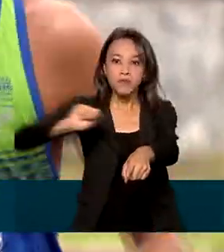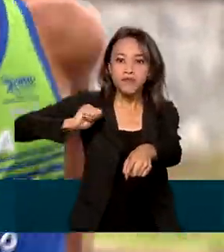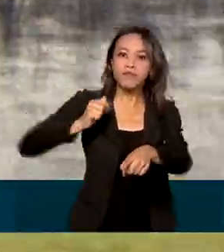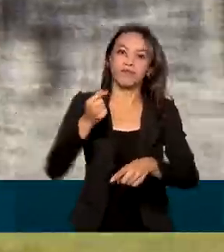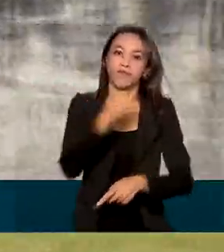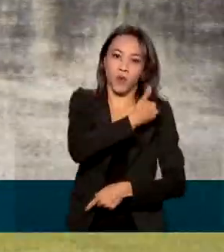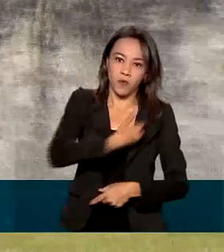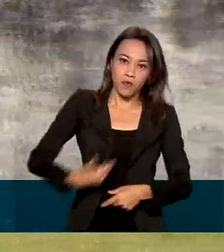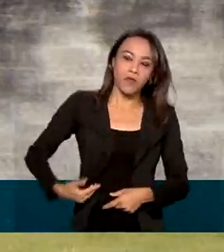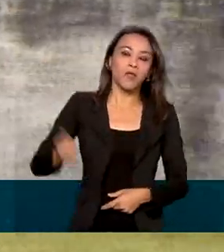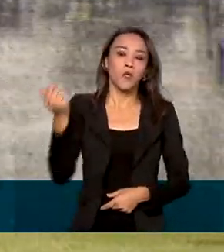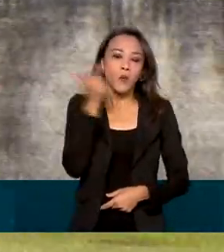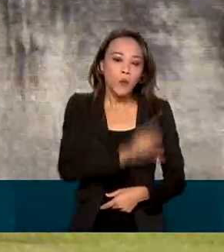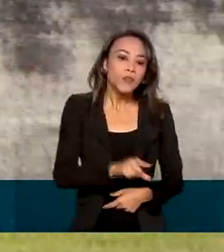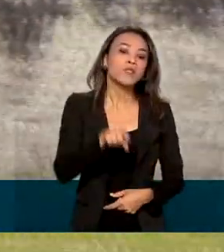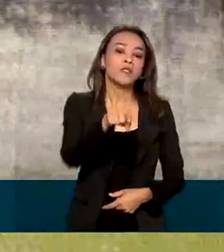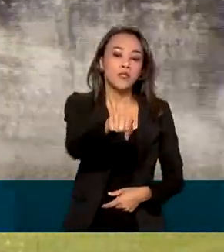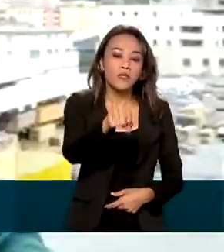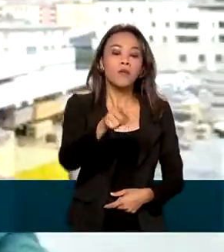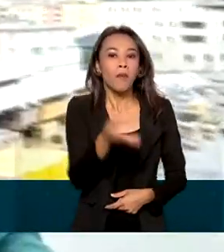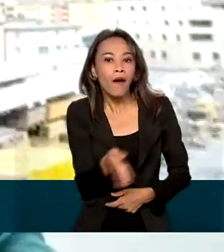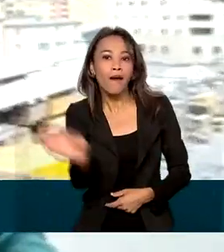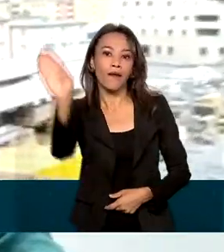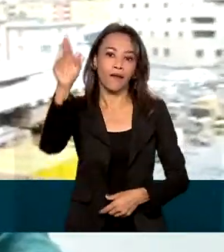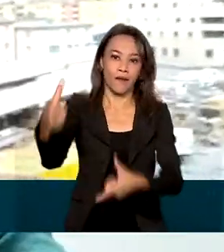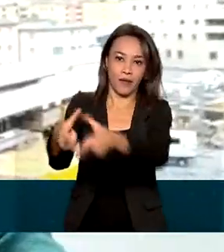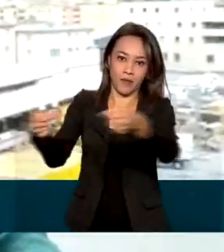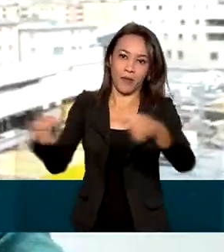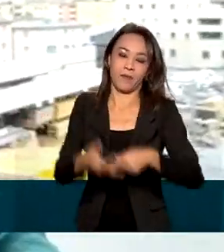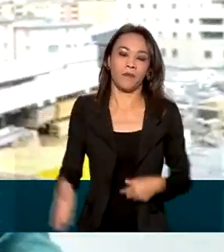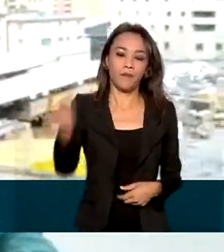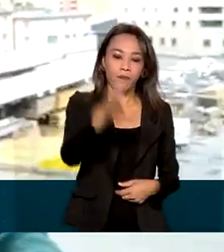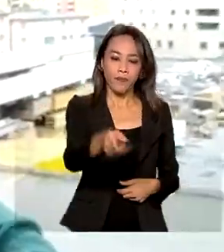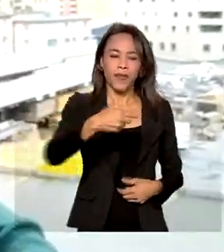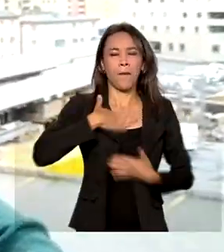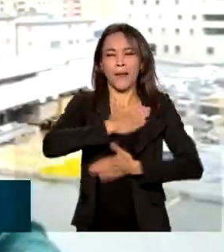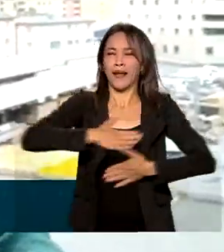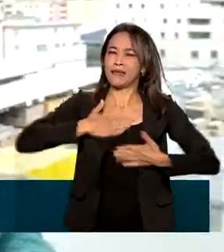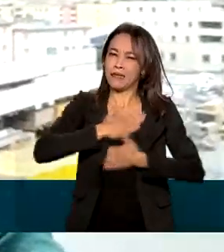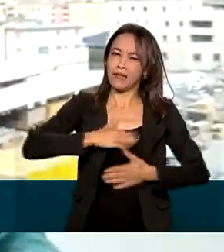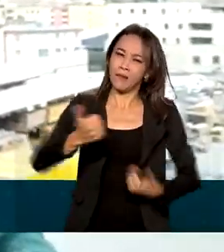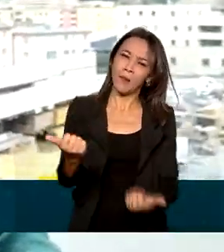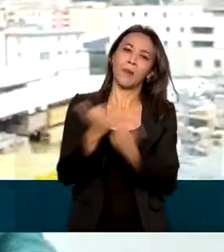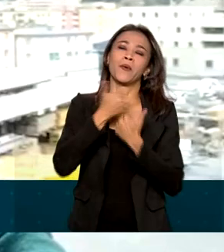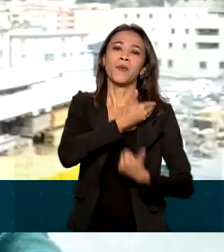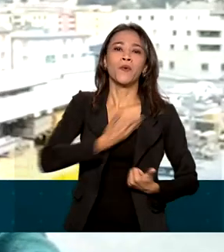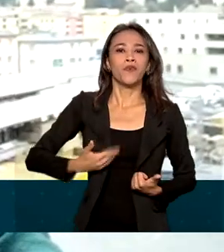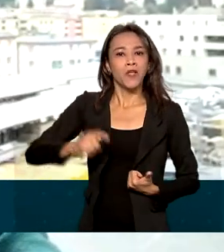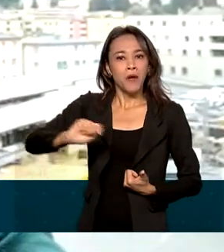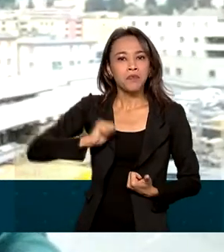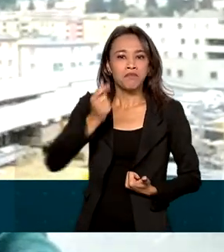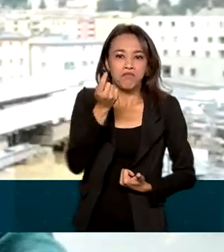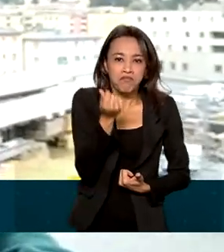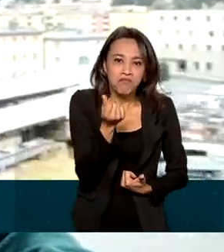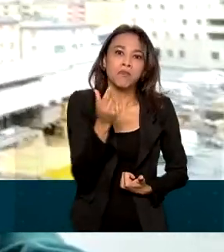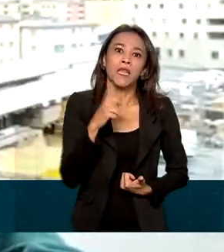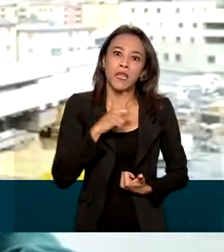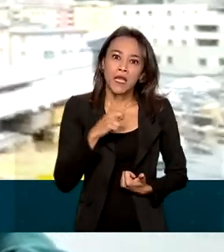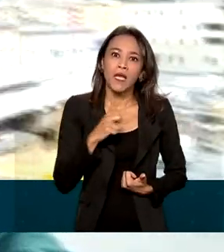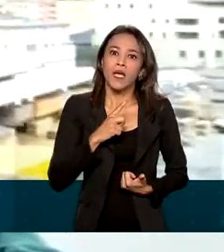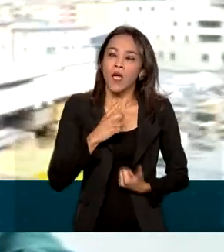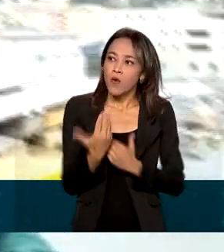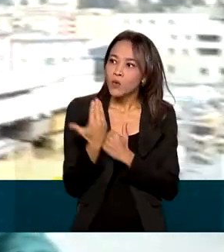que conquistaram índice olímpico para Tokyo é muito prazer pelo apoio da bolsa-atleta e dá uma estrutura